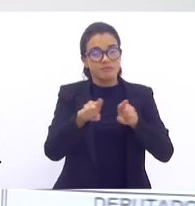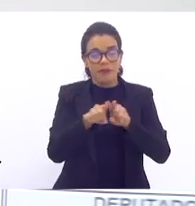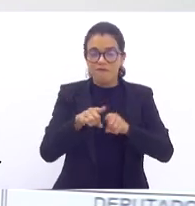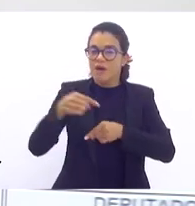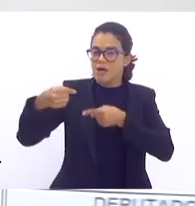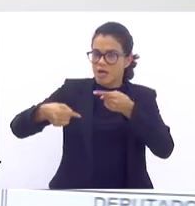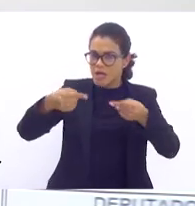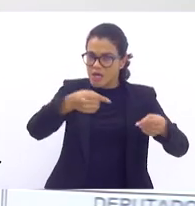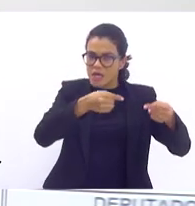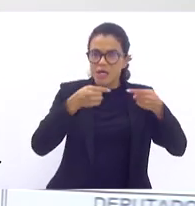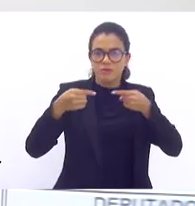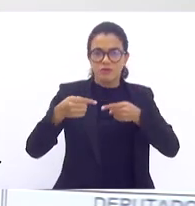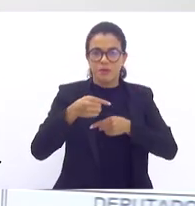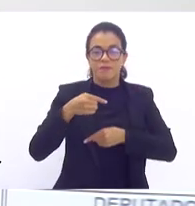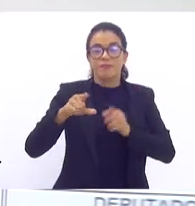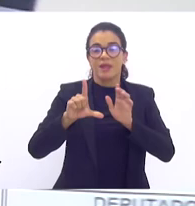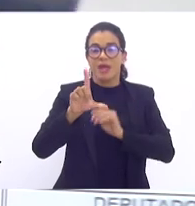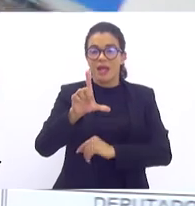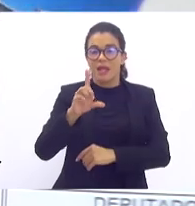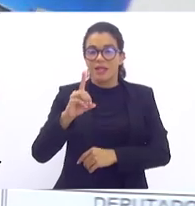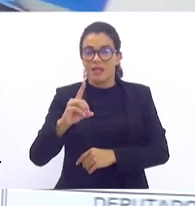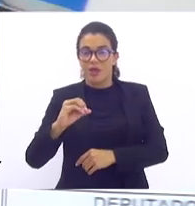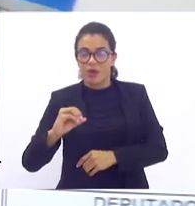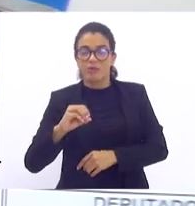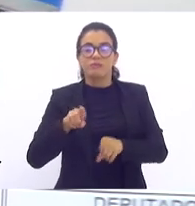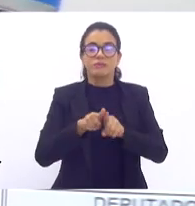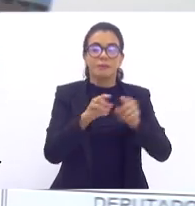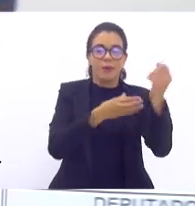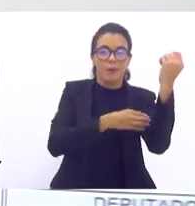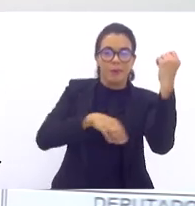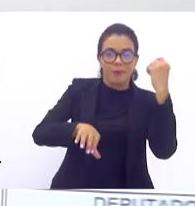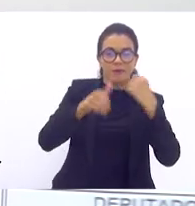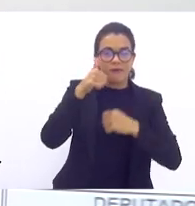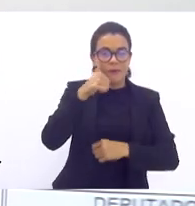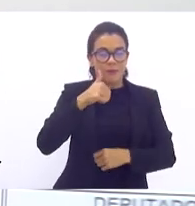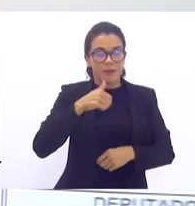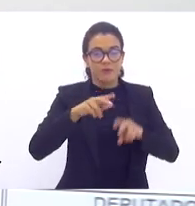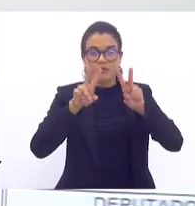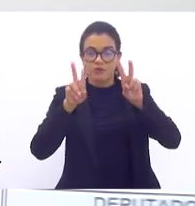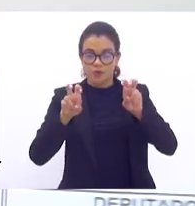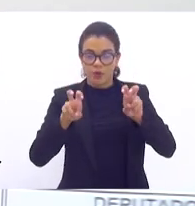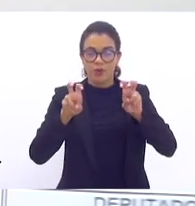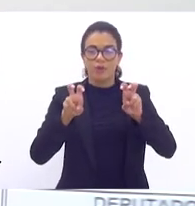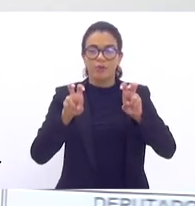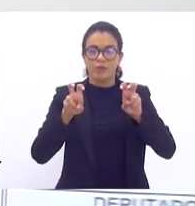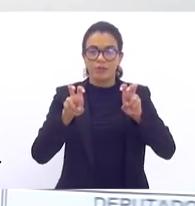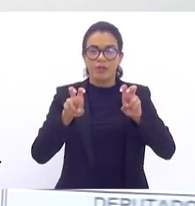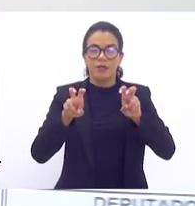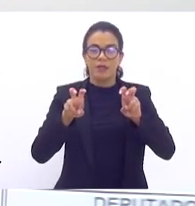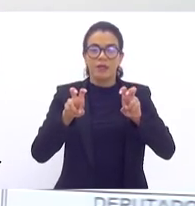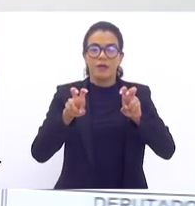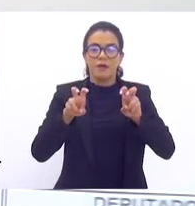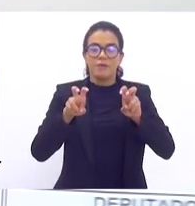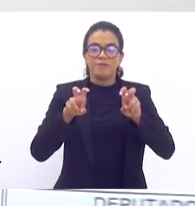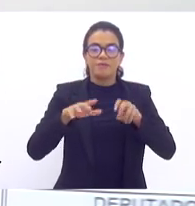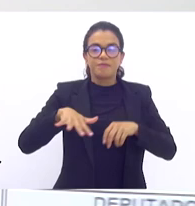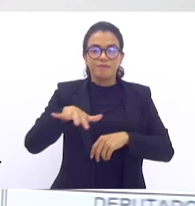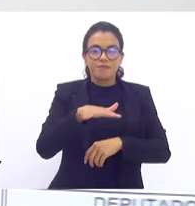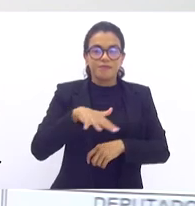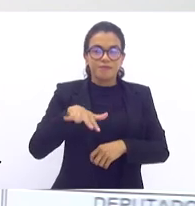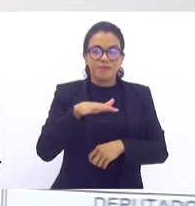discutir tanto a LDL quanto ao feminino como também com relação à questão